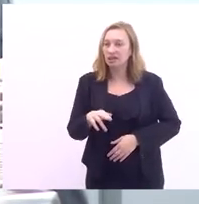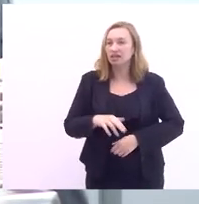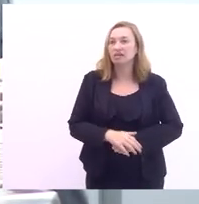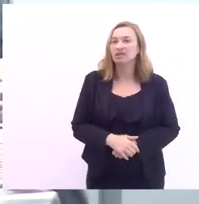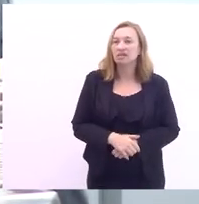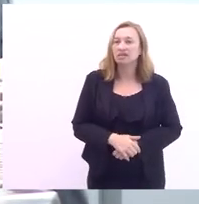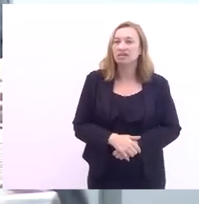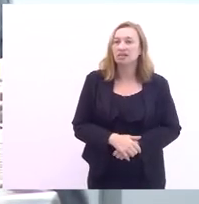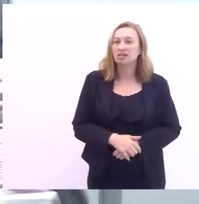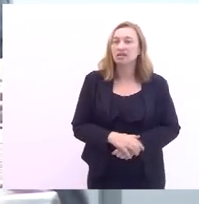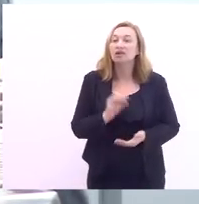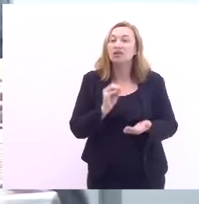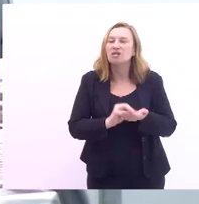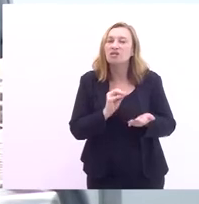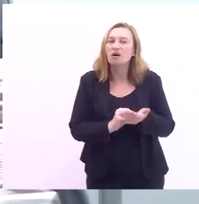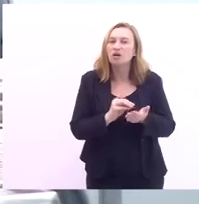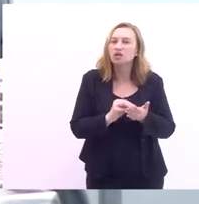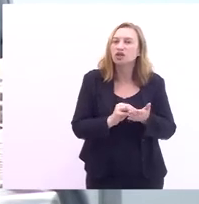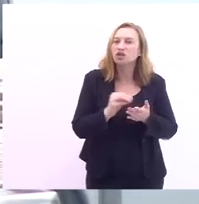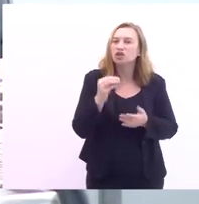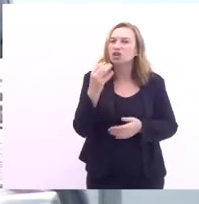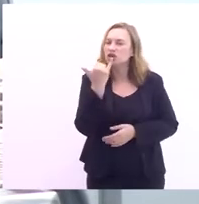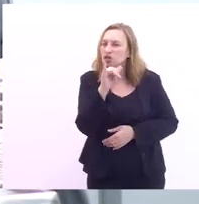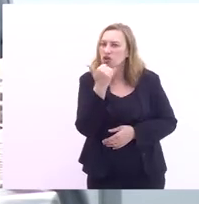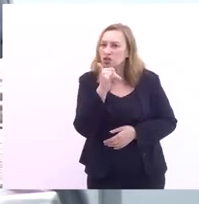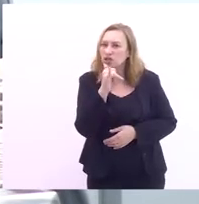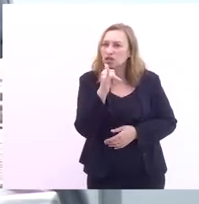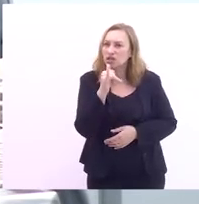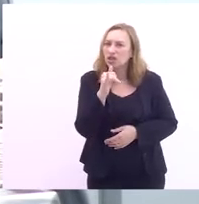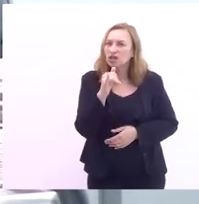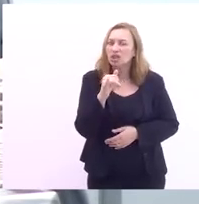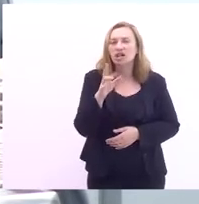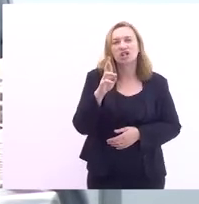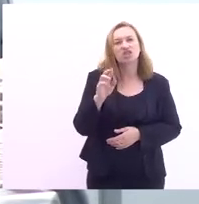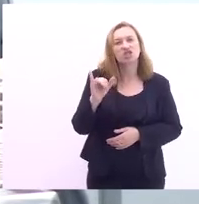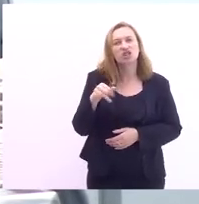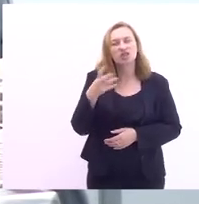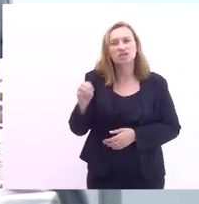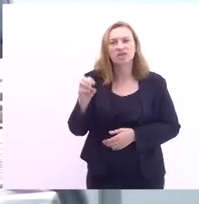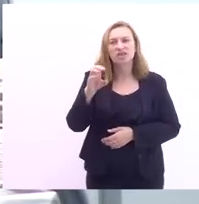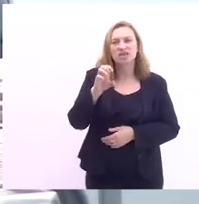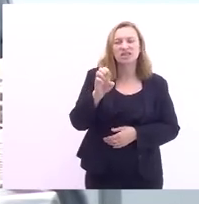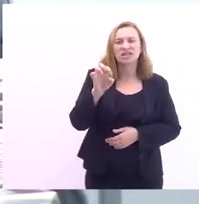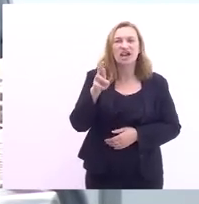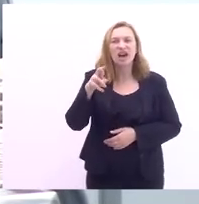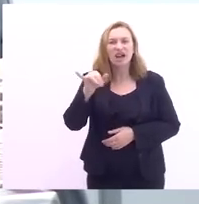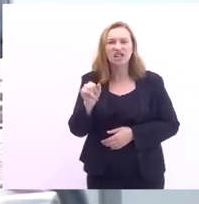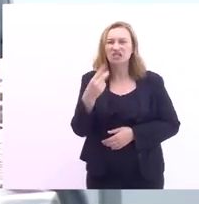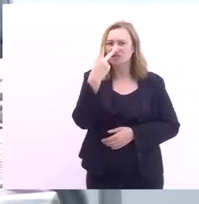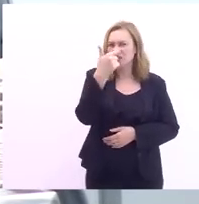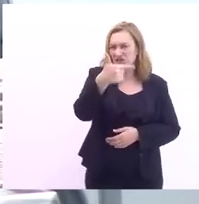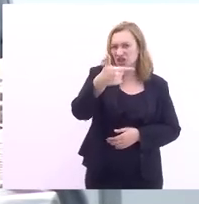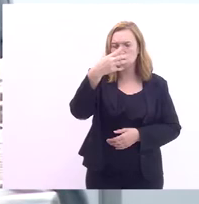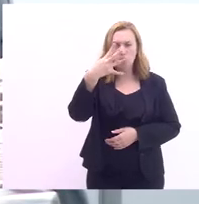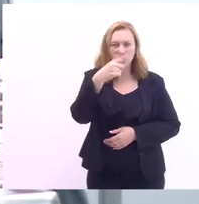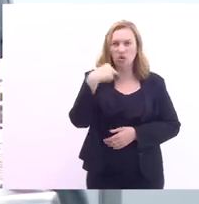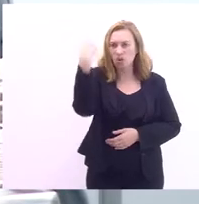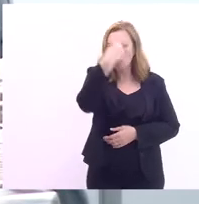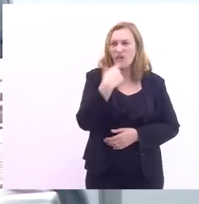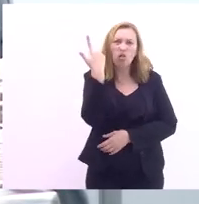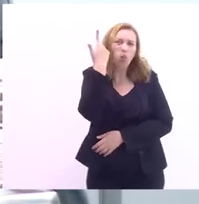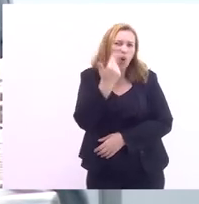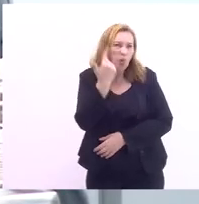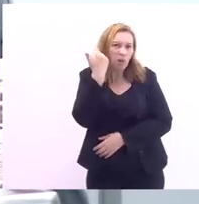Lacerda, falta de energia na região oceânica, 24 horas é normal. Eu já me acostumei na minha casa a ficar 24